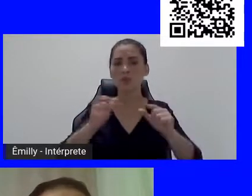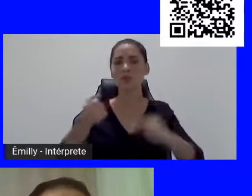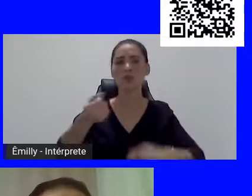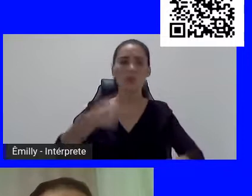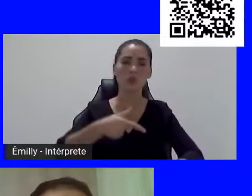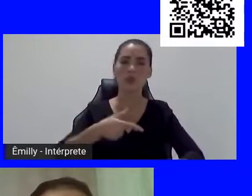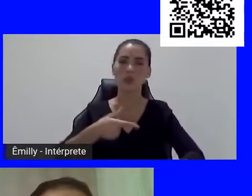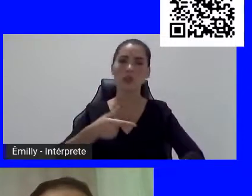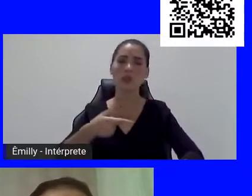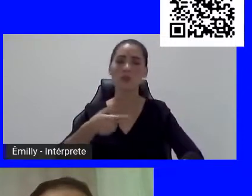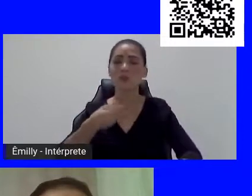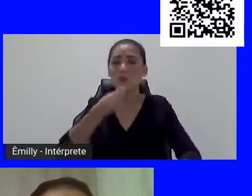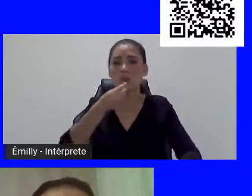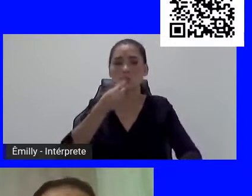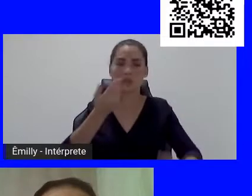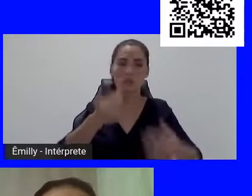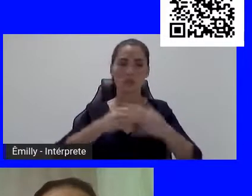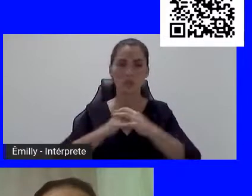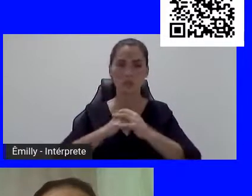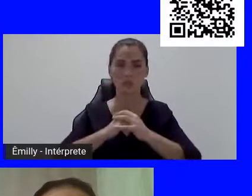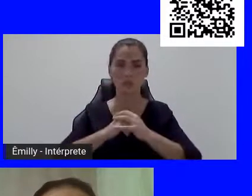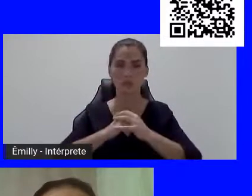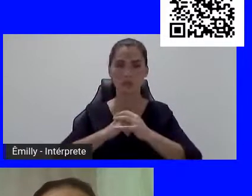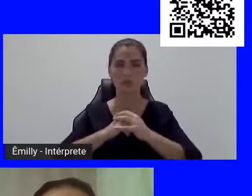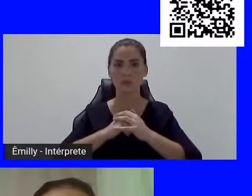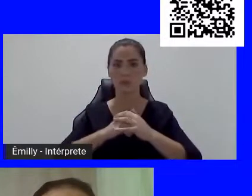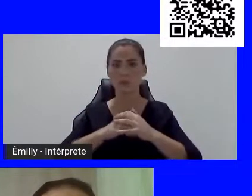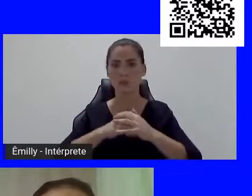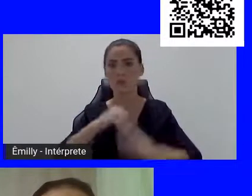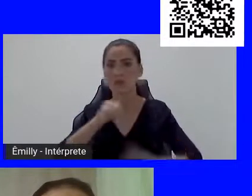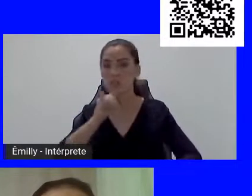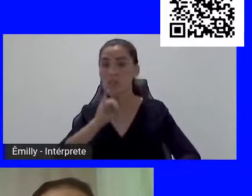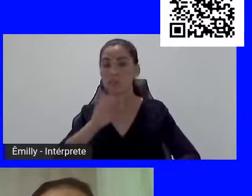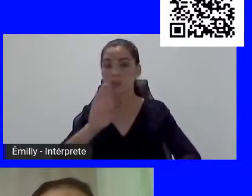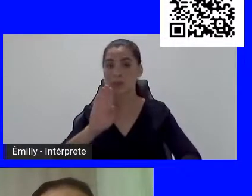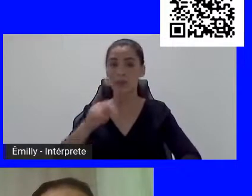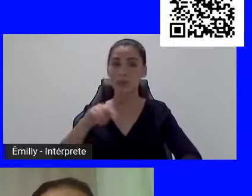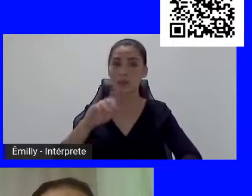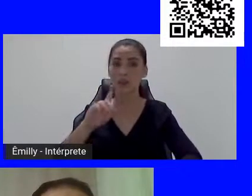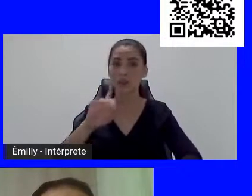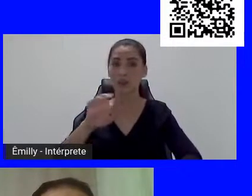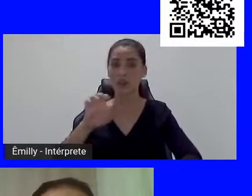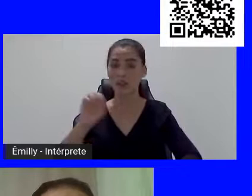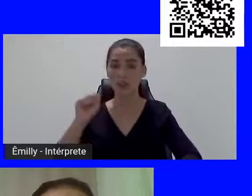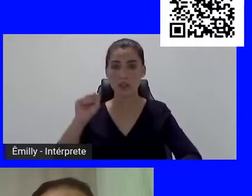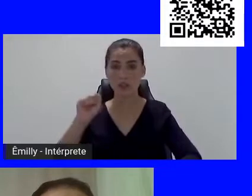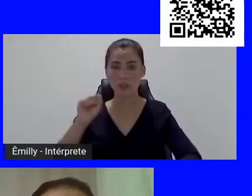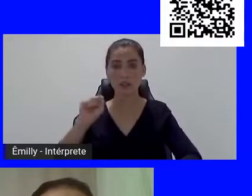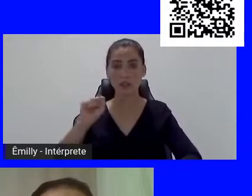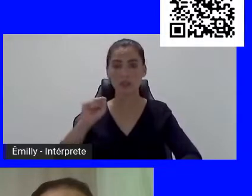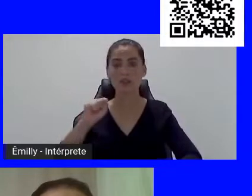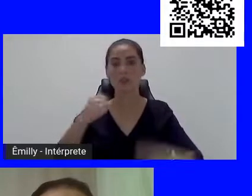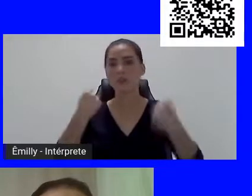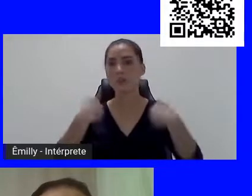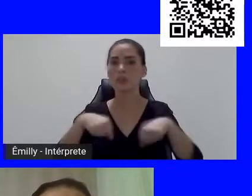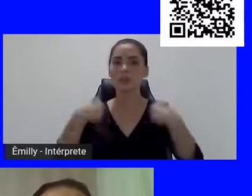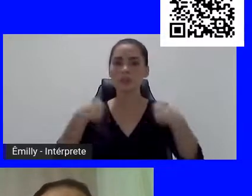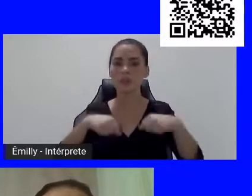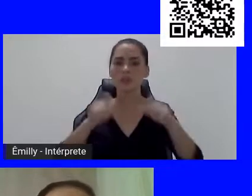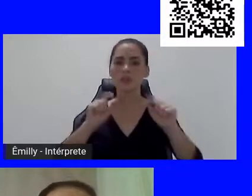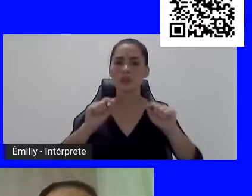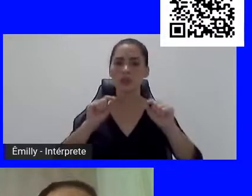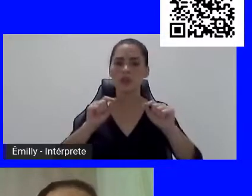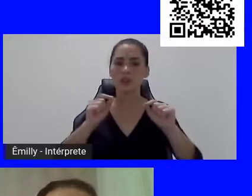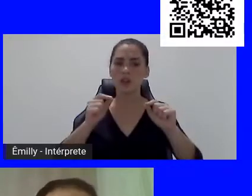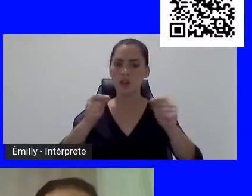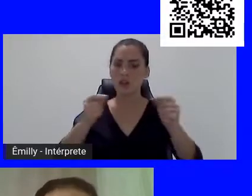você incluiria até a mais, eu iria no BNDES, que é um Banco Nacional de Desenvolvimento Social. O que nós temos que fazer com esses bancos públicos é fazer eles